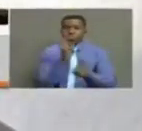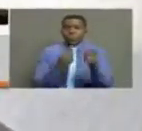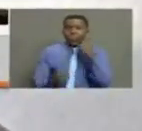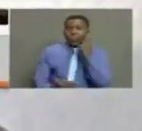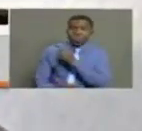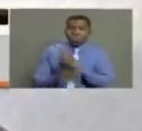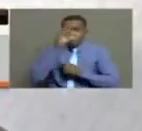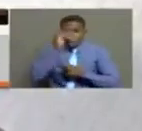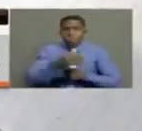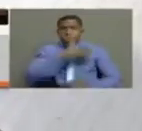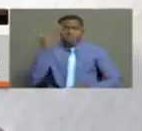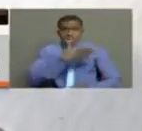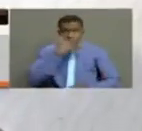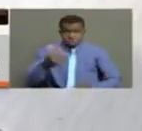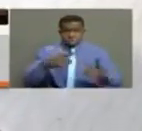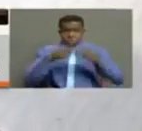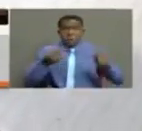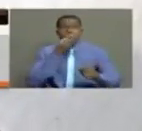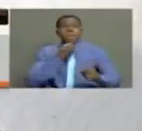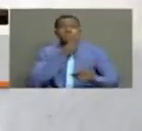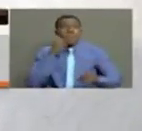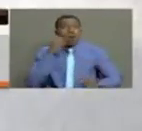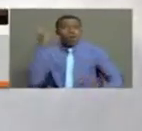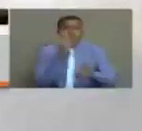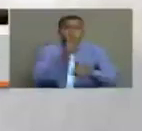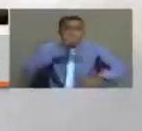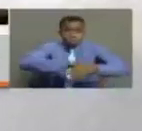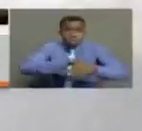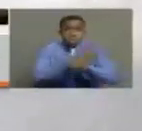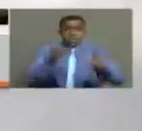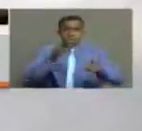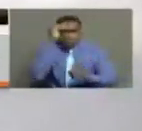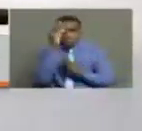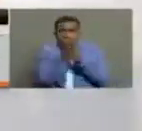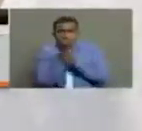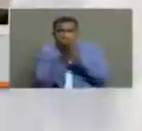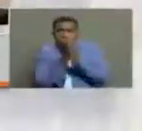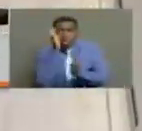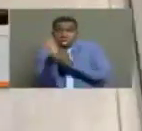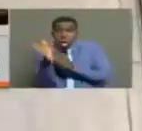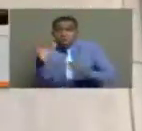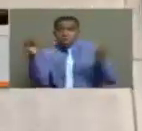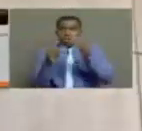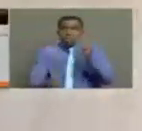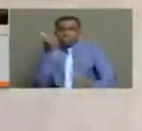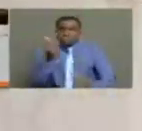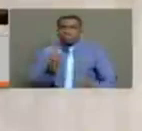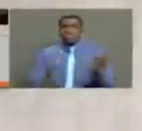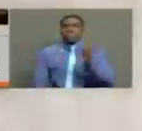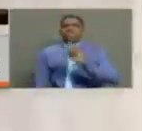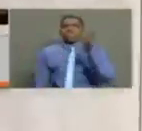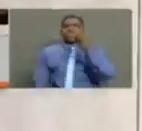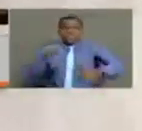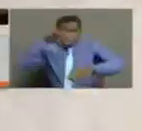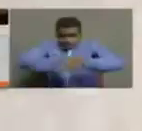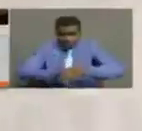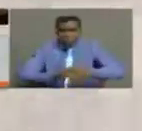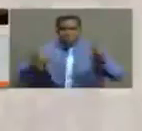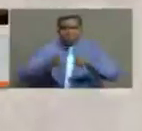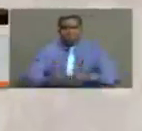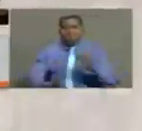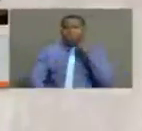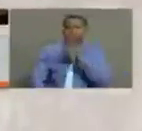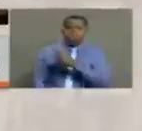pedra usado no dia doze de Maio quando tentava escapar da investida dos agentes doce que foram também apreendidos